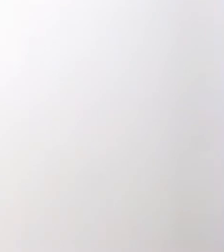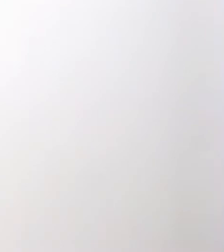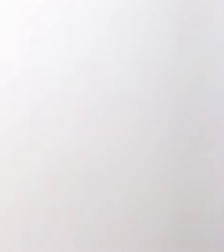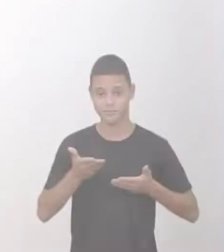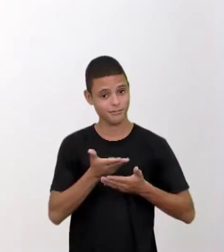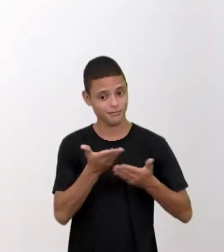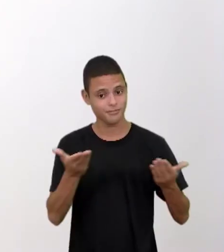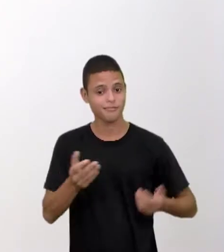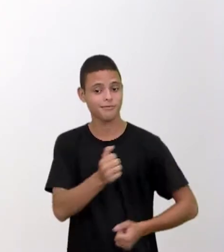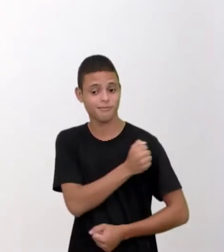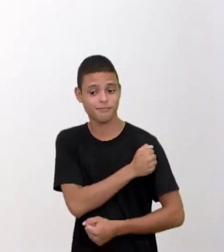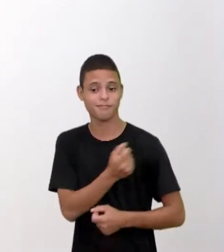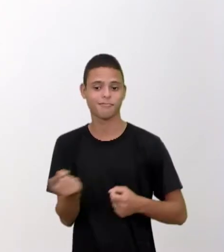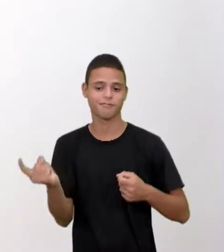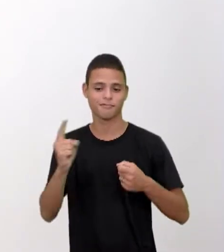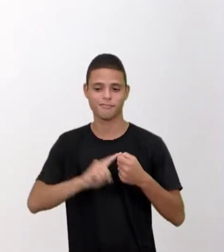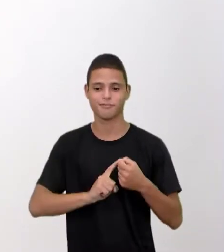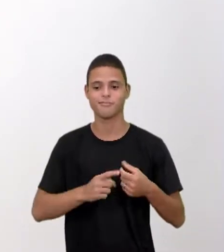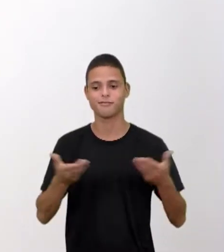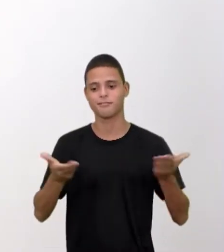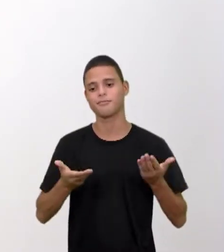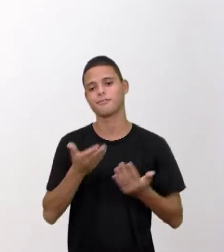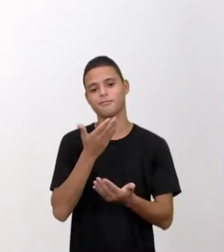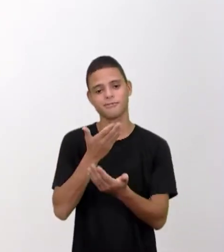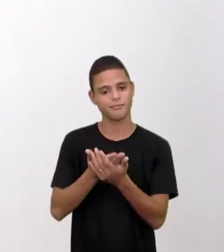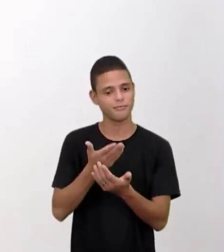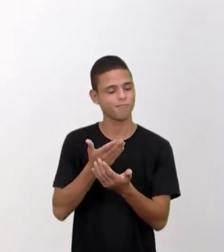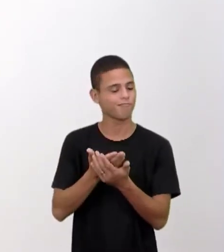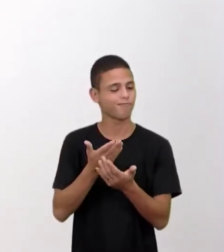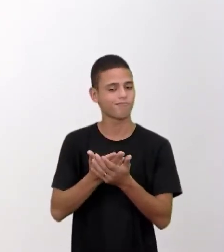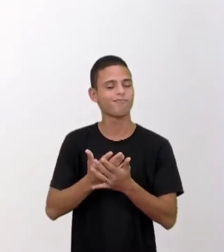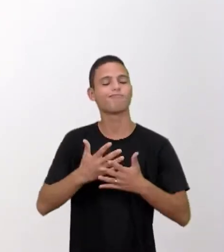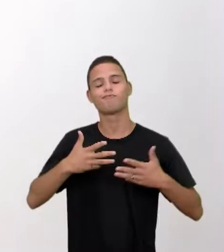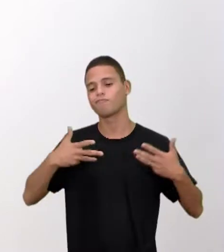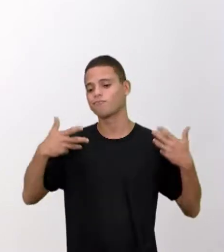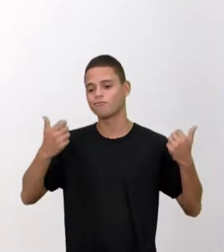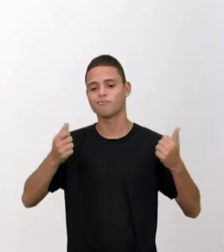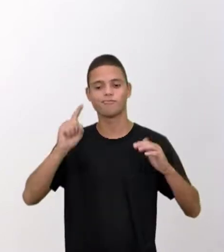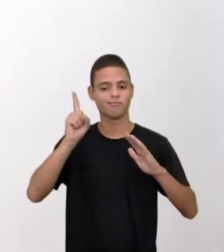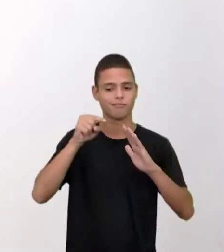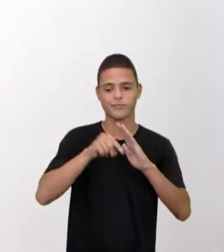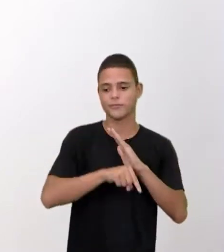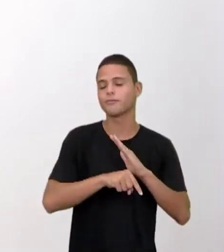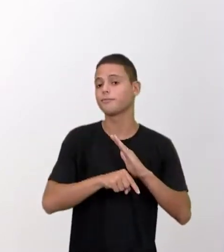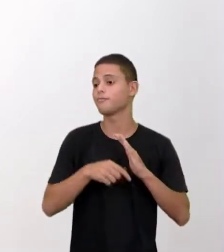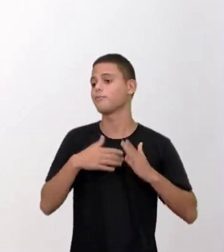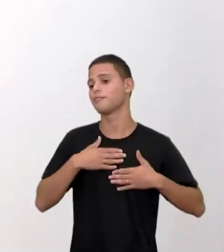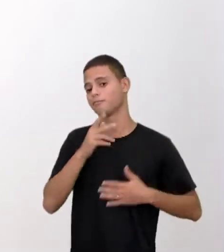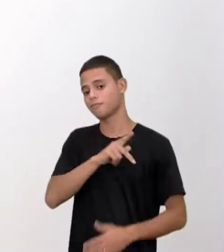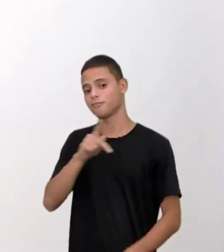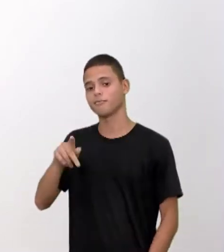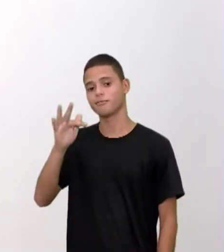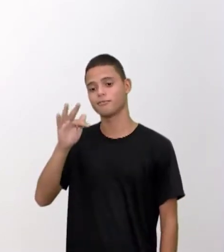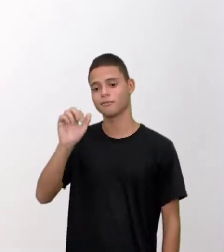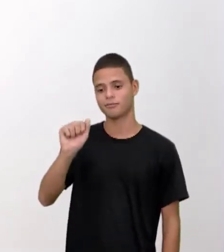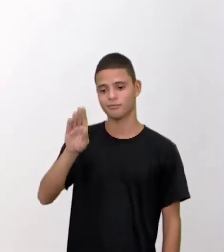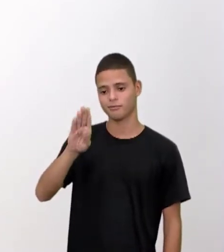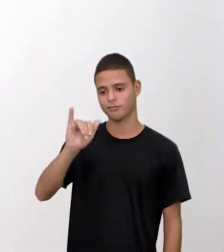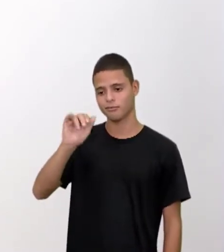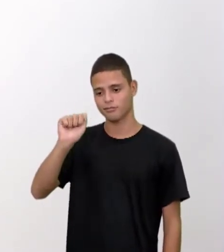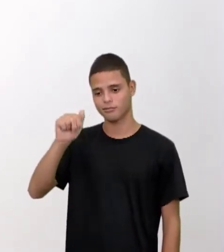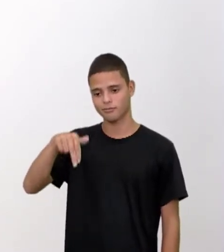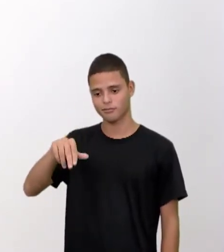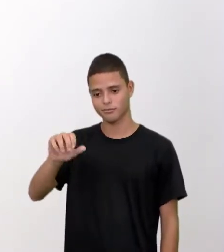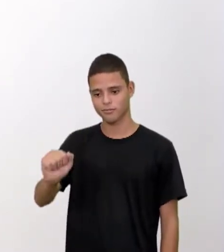queridos estudantes! Voltamos aqui para as nossas aulas maravilhosas de aprofundamento, né? Eu sou a professora Fabiana, continuaremos aqui na